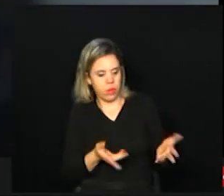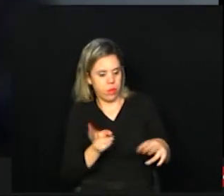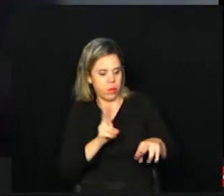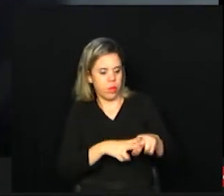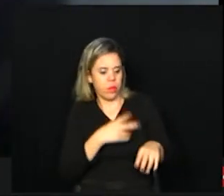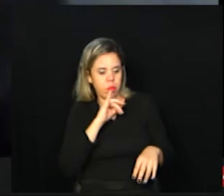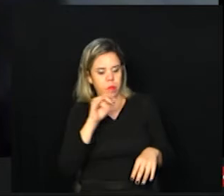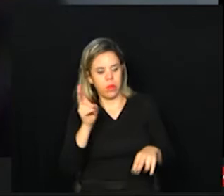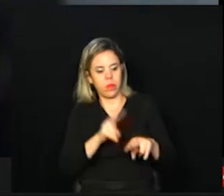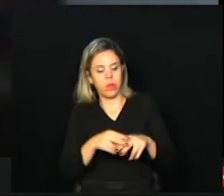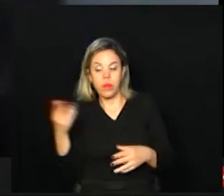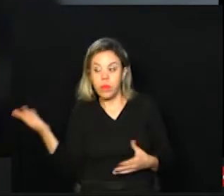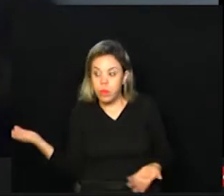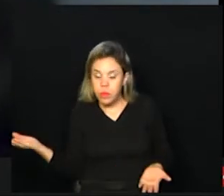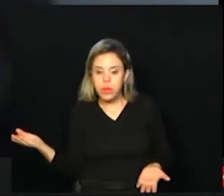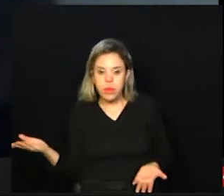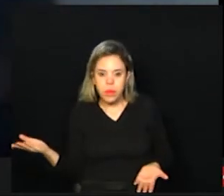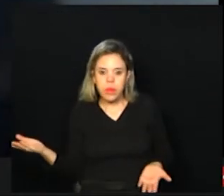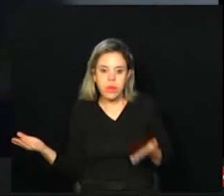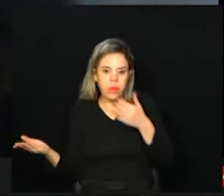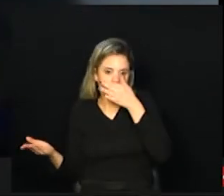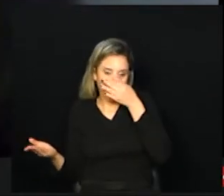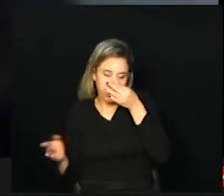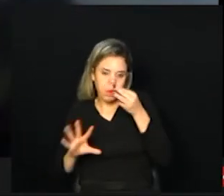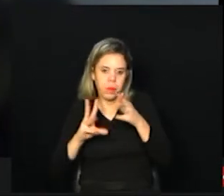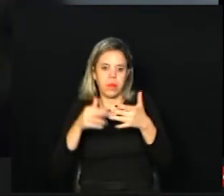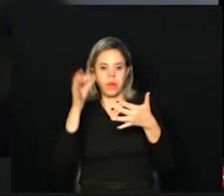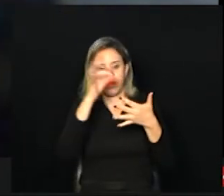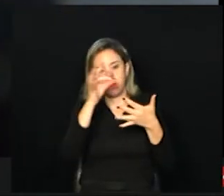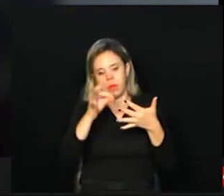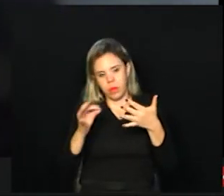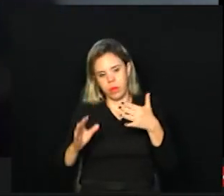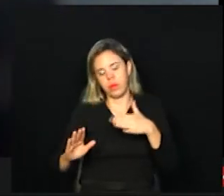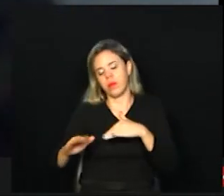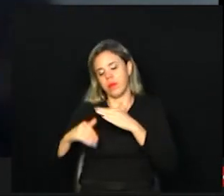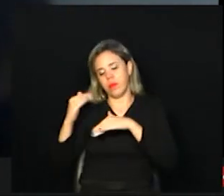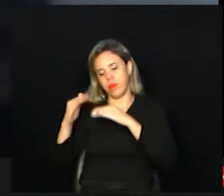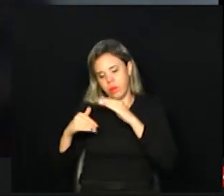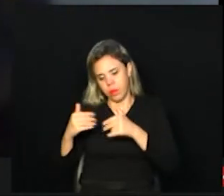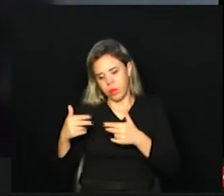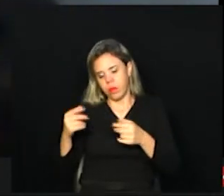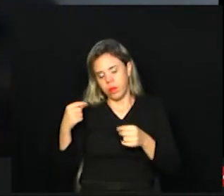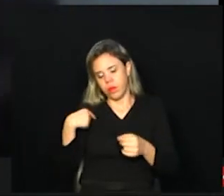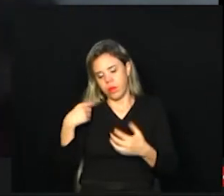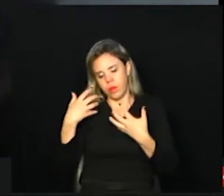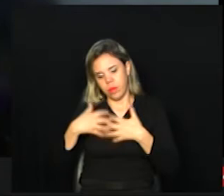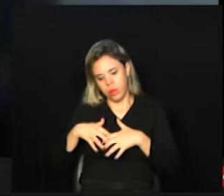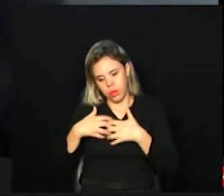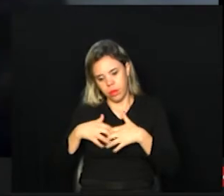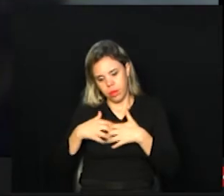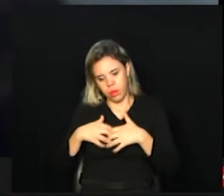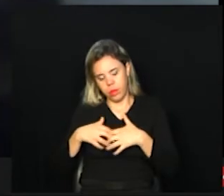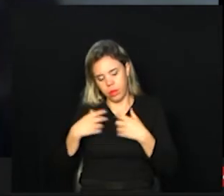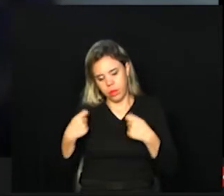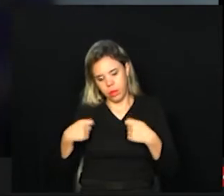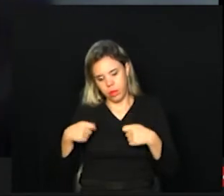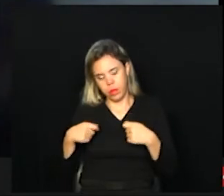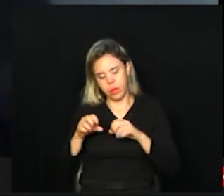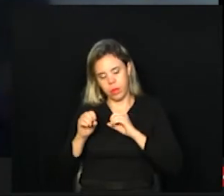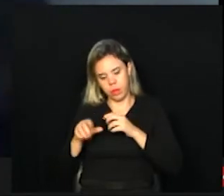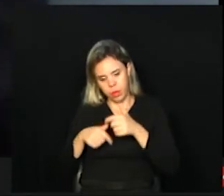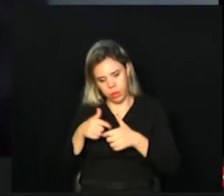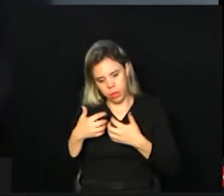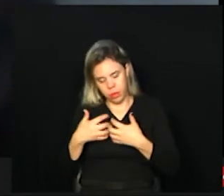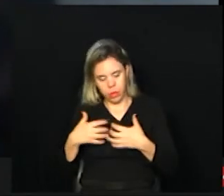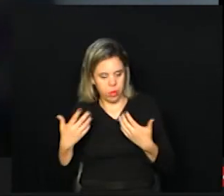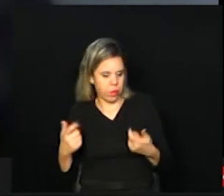pai deles na prisão? Então, tem toda uma construção colocada aí que a gente precisa trabalhar, que